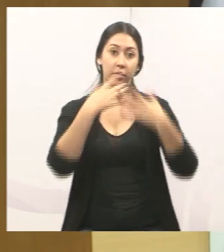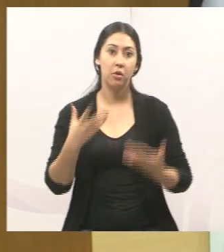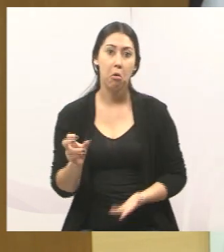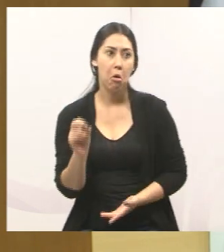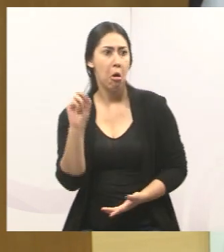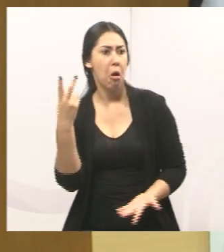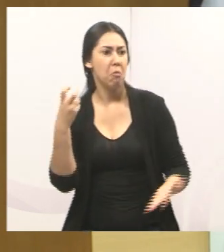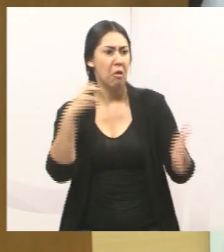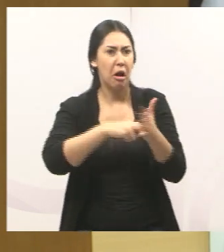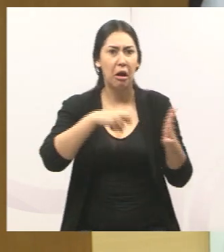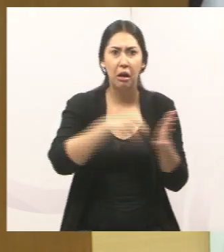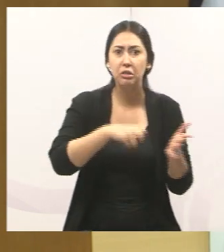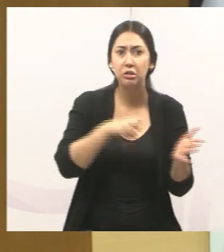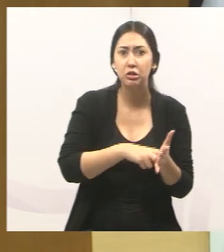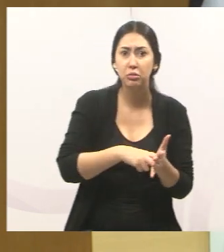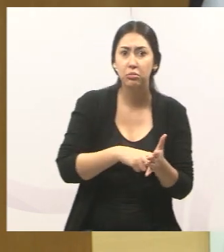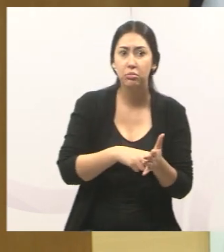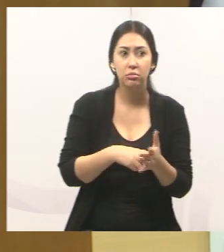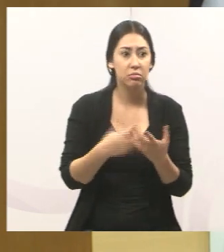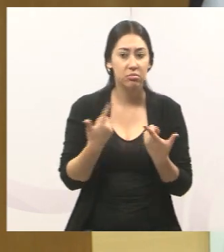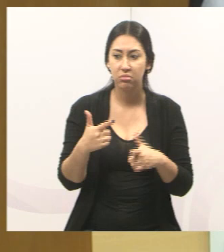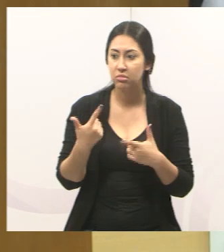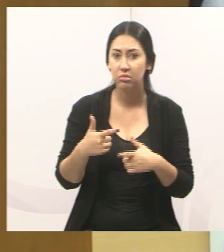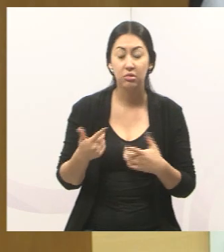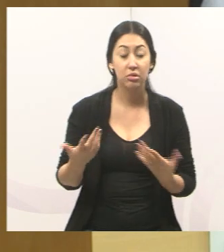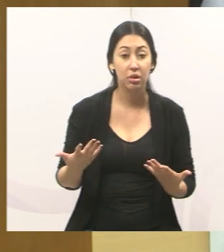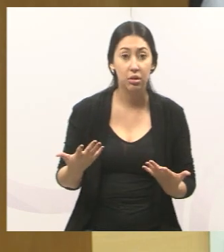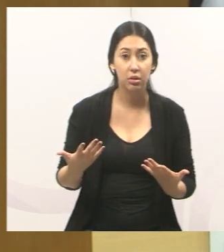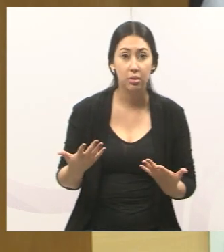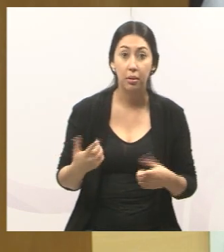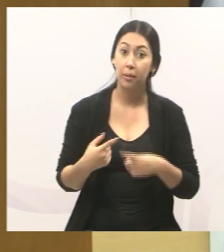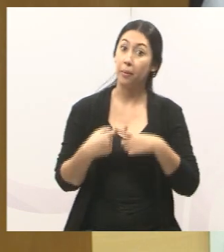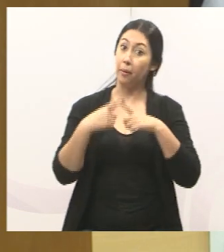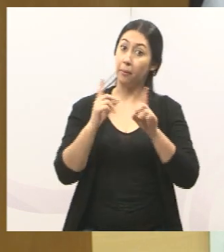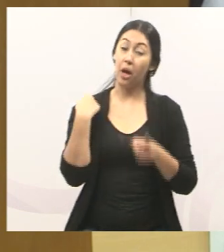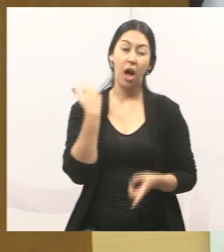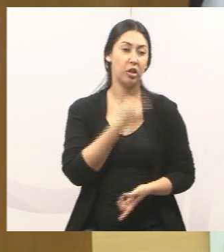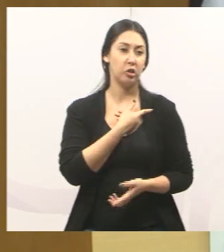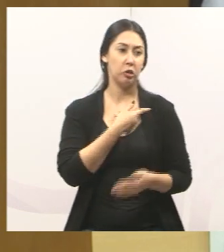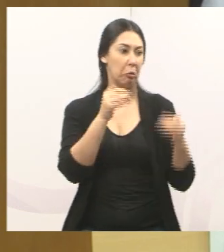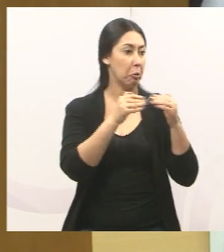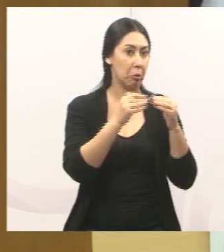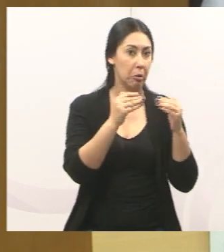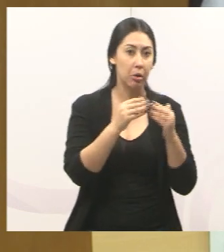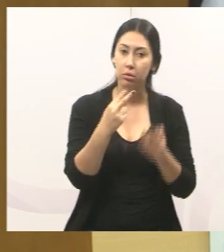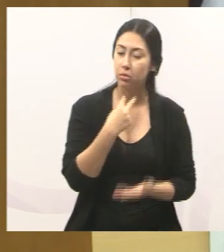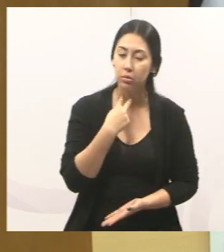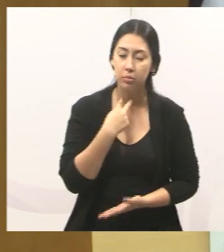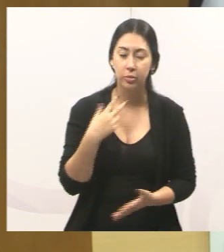impunidade torna o incorreto mais fácil, mas nós não podemos pactuar com isso.